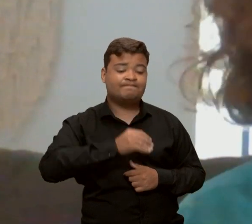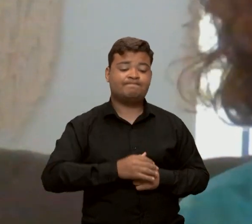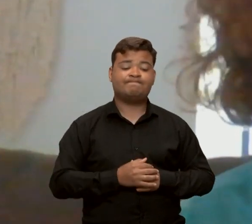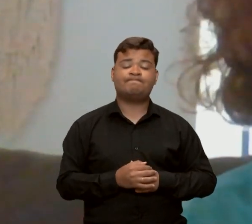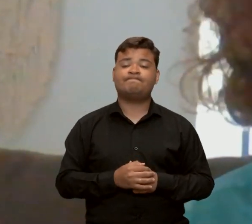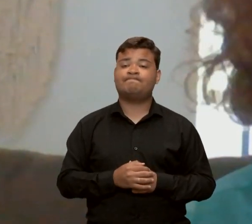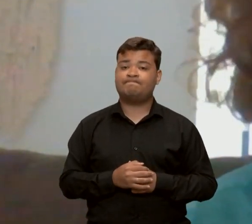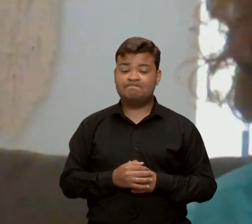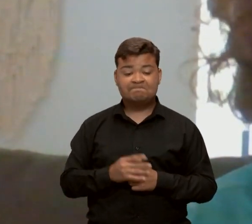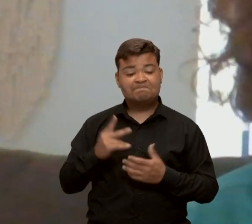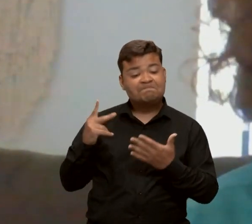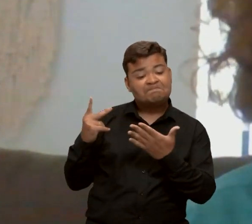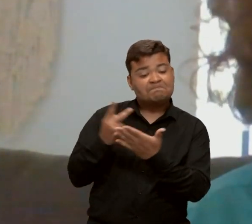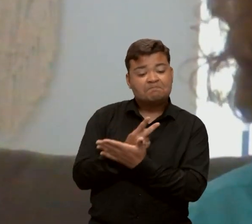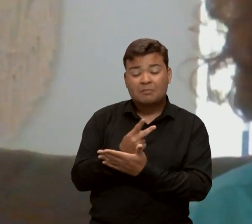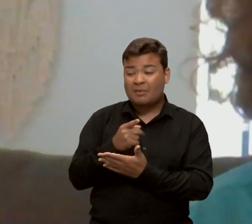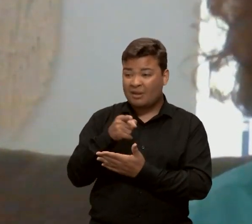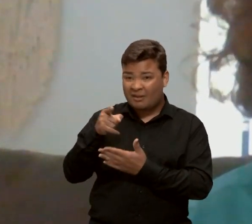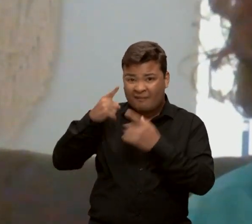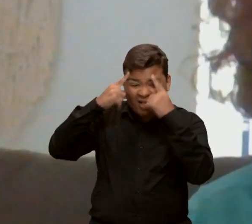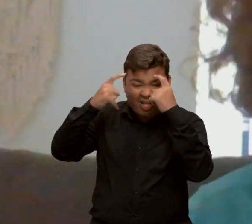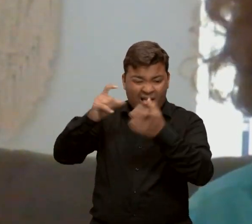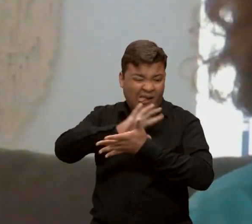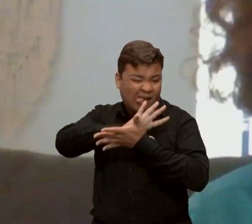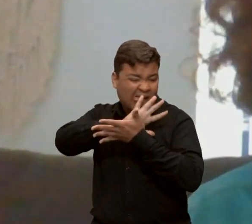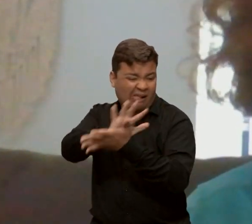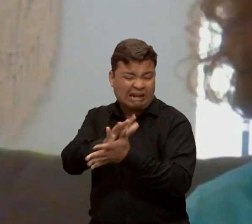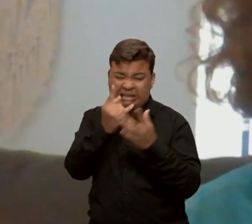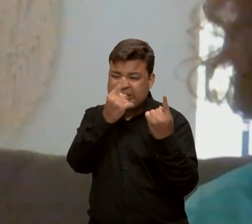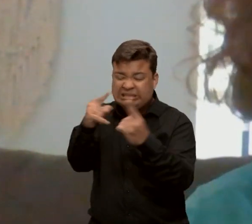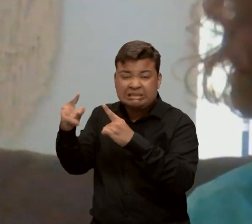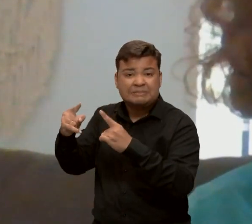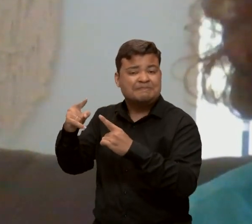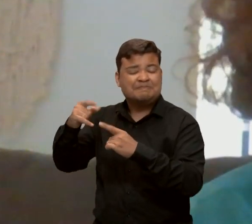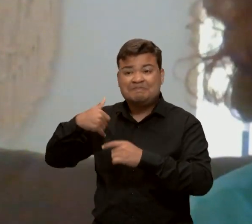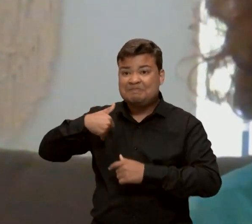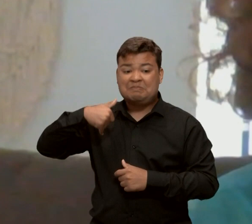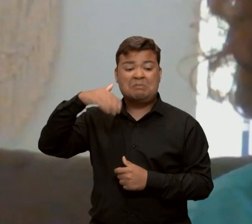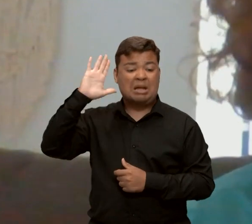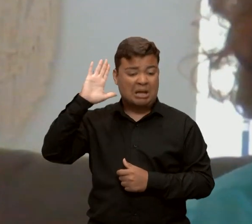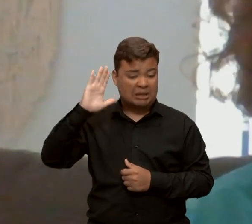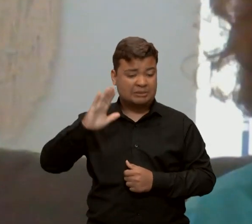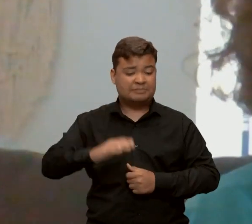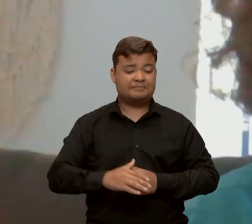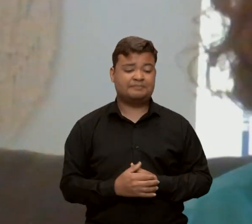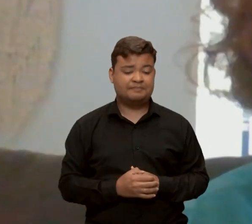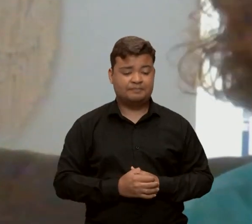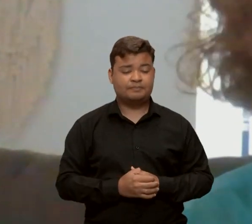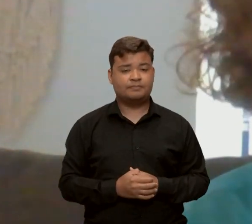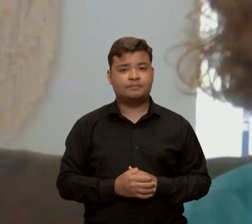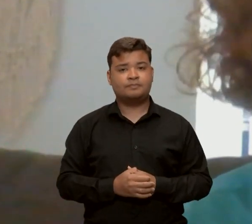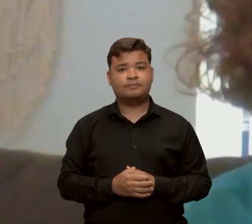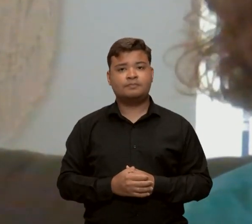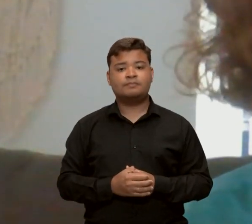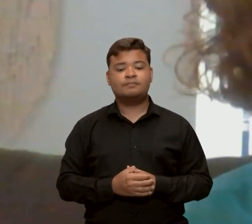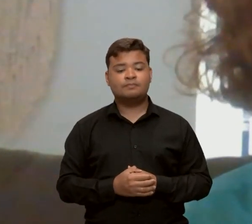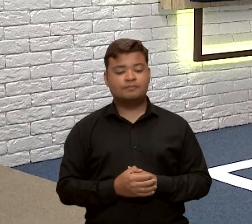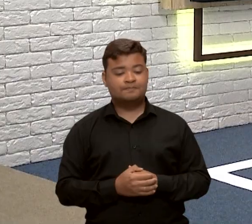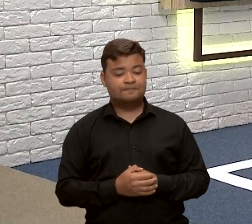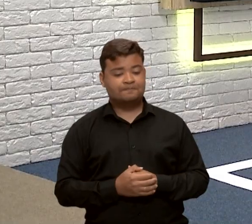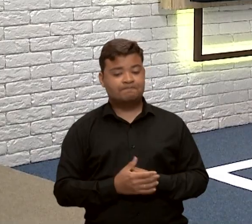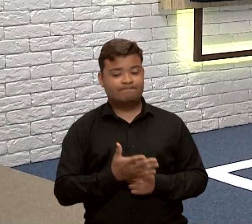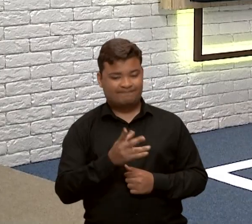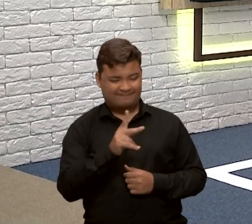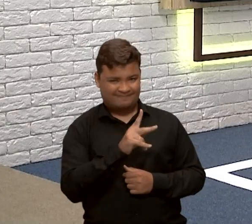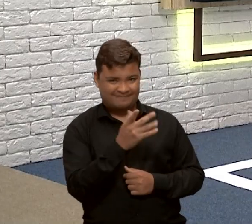com maior prevalência aí de violência, de todo quanto é tipo de violência, né? Professora, ao